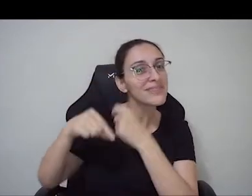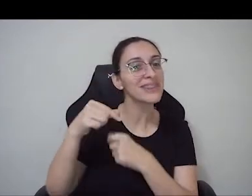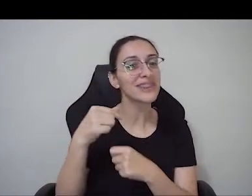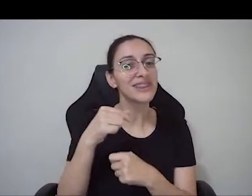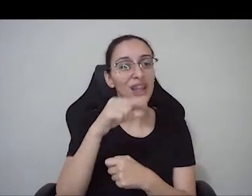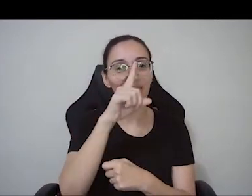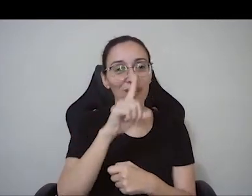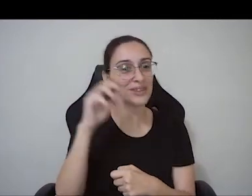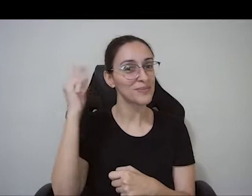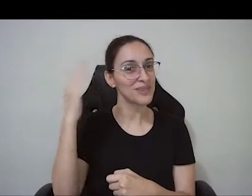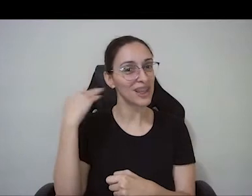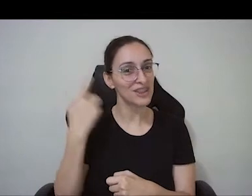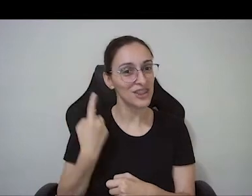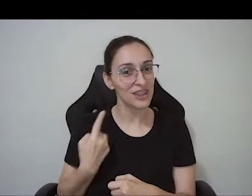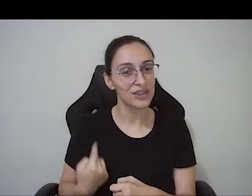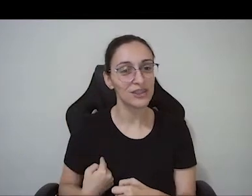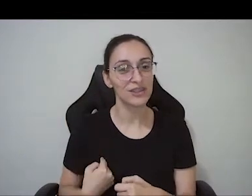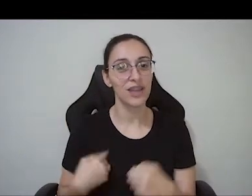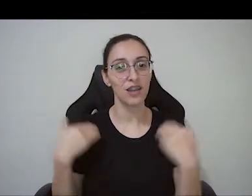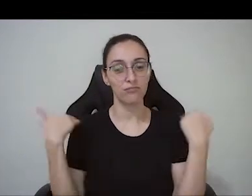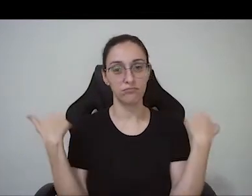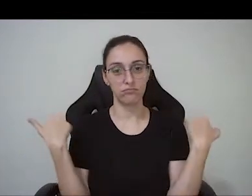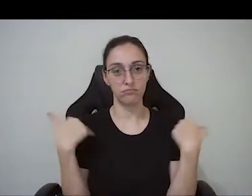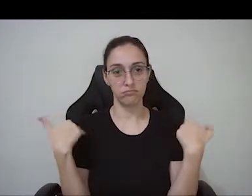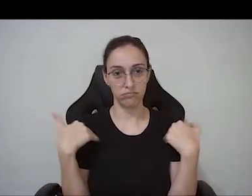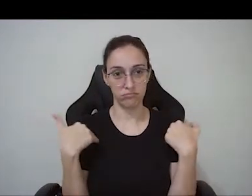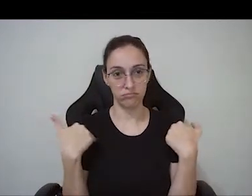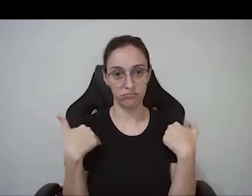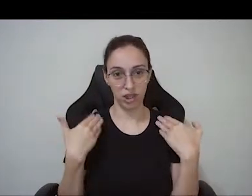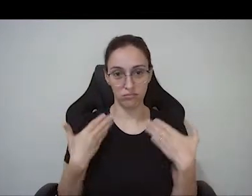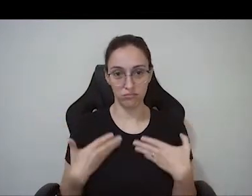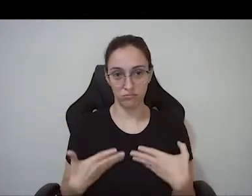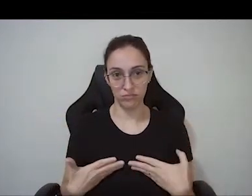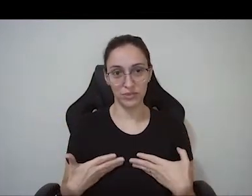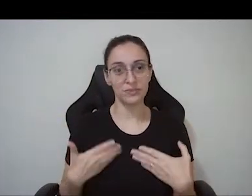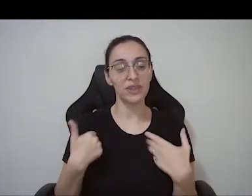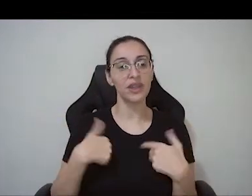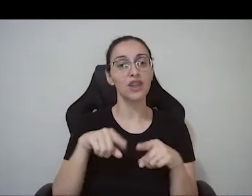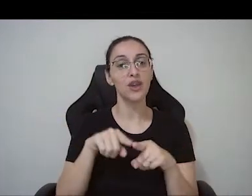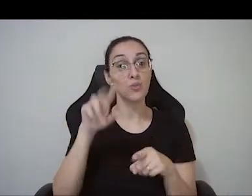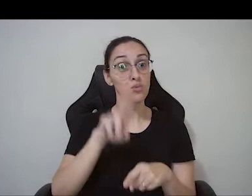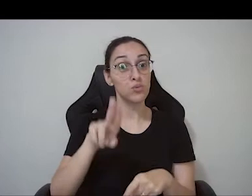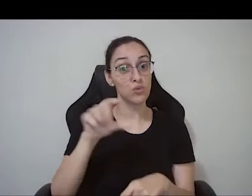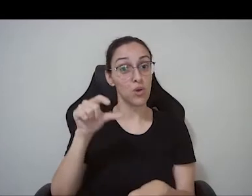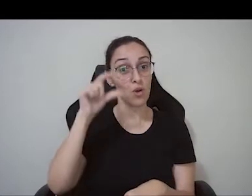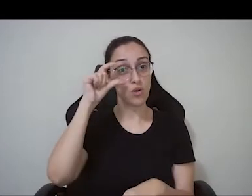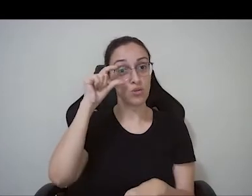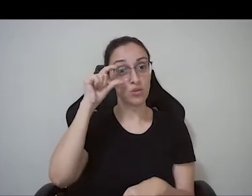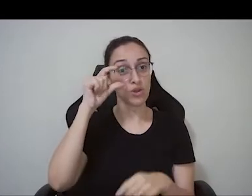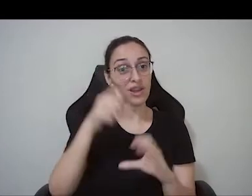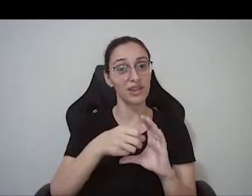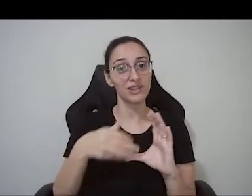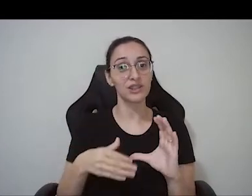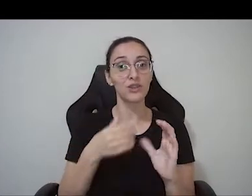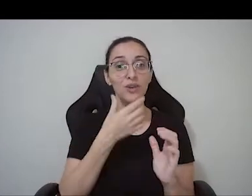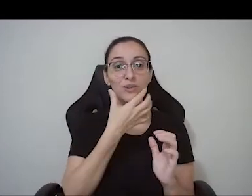cabelo cacheado, ele fica um pouco abaixo da altura do peito, eu utilizo óculos e tem uma característica no